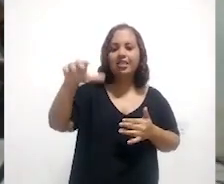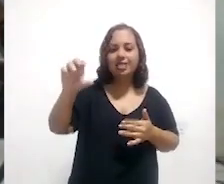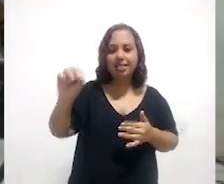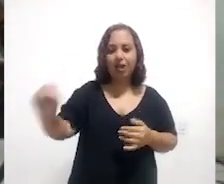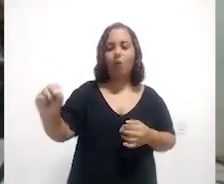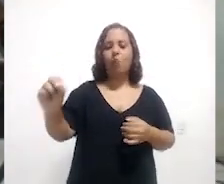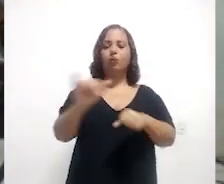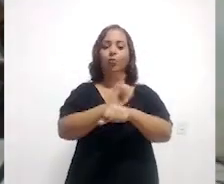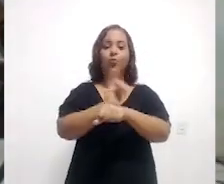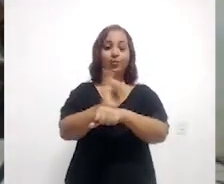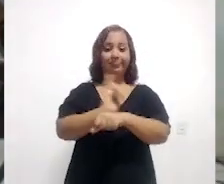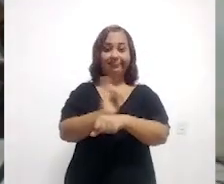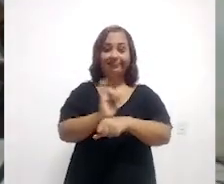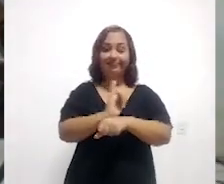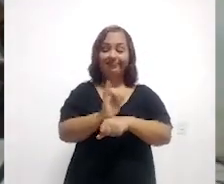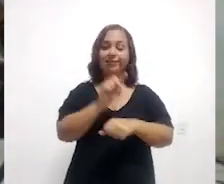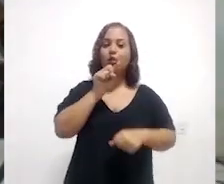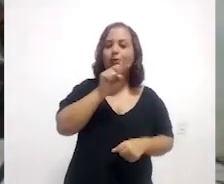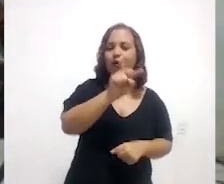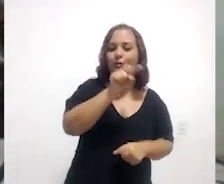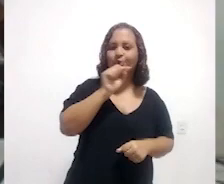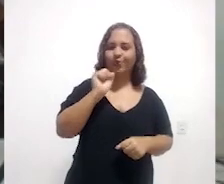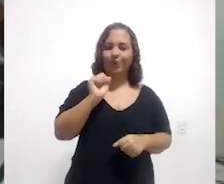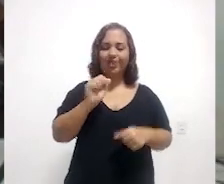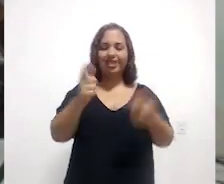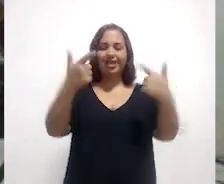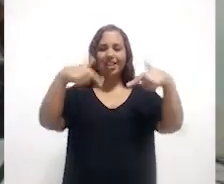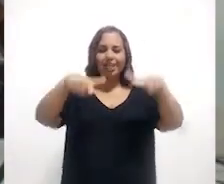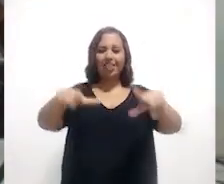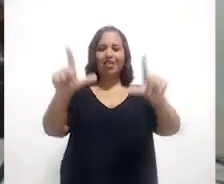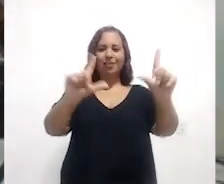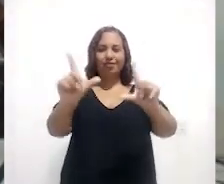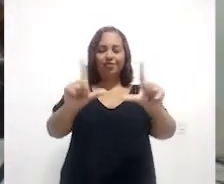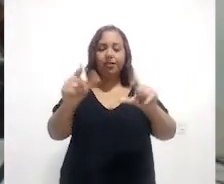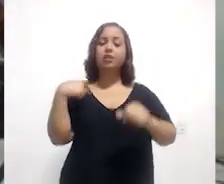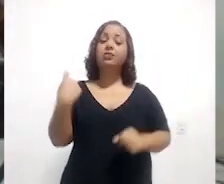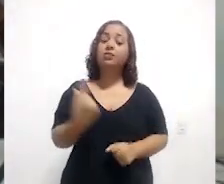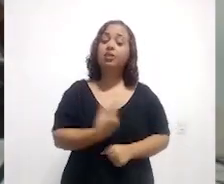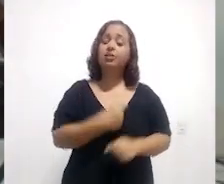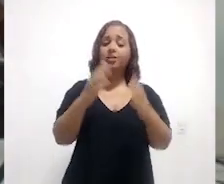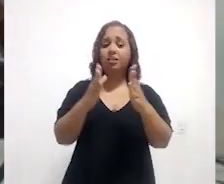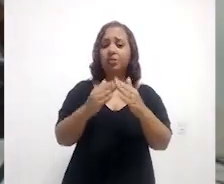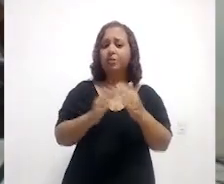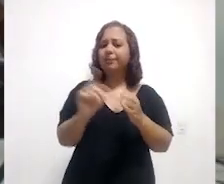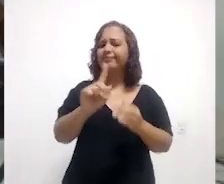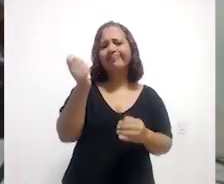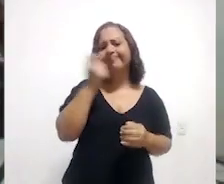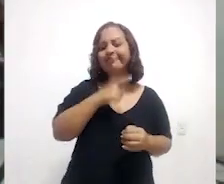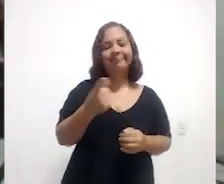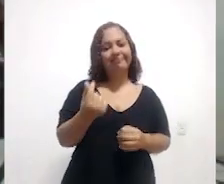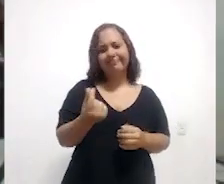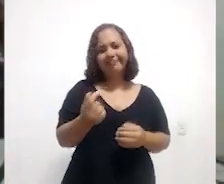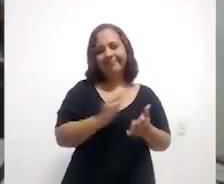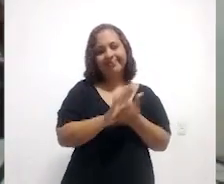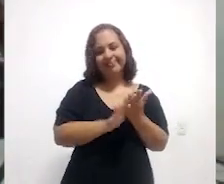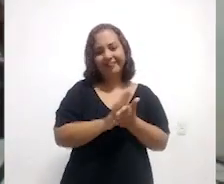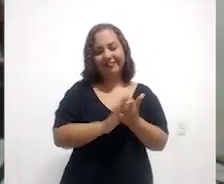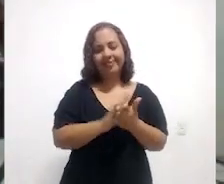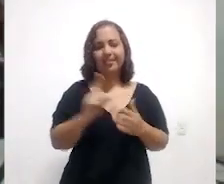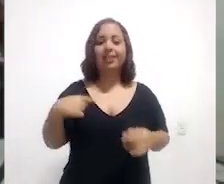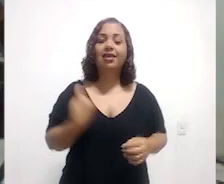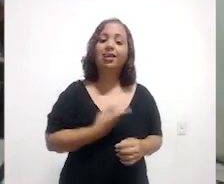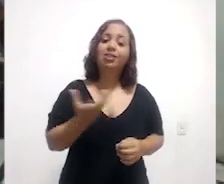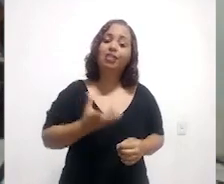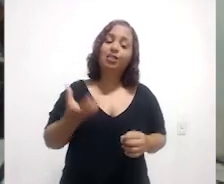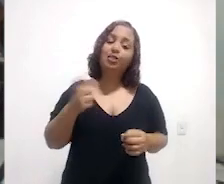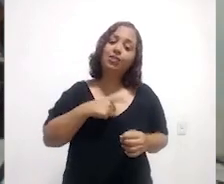Curtir o vídeo. Nós estamos pedindo isso, não é para ganhar dinheiro, não é nada disso. A gente só quer ter